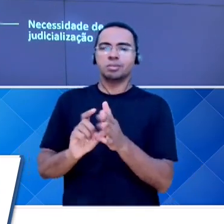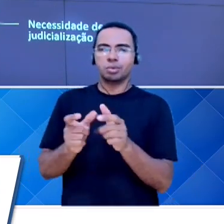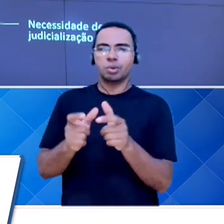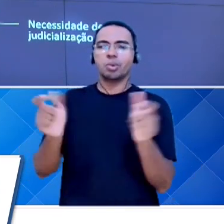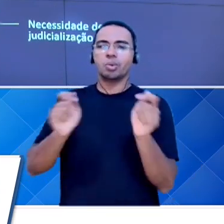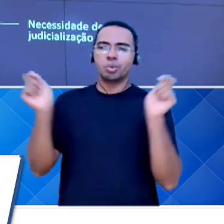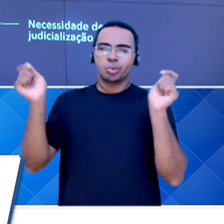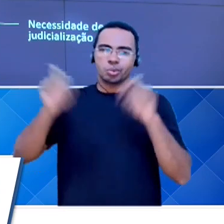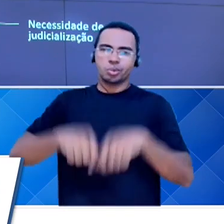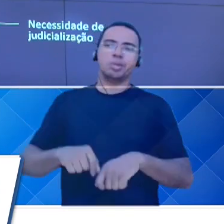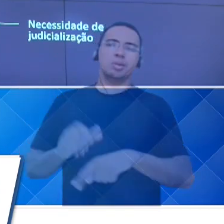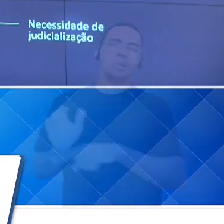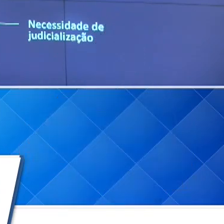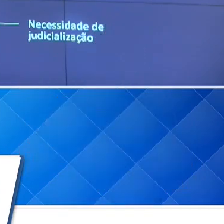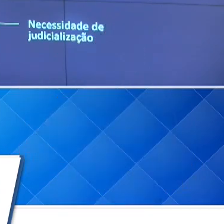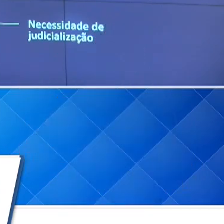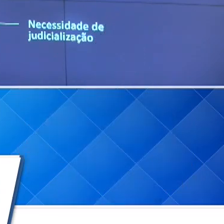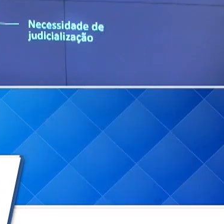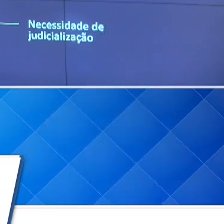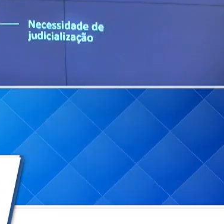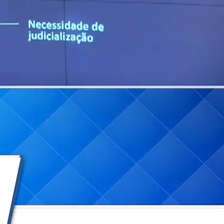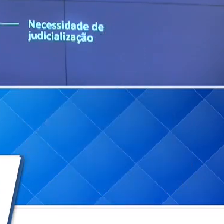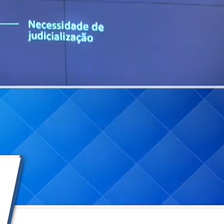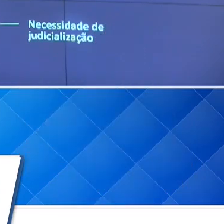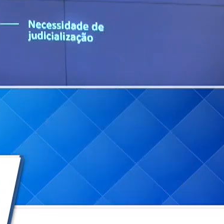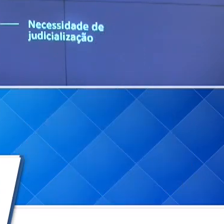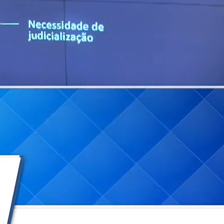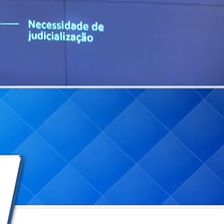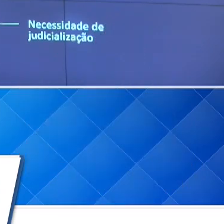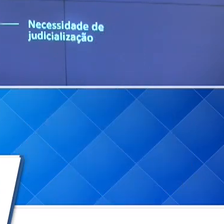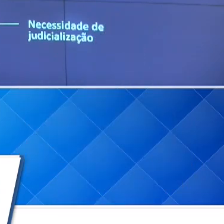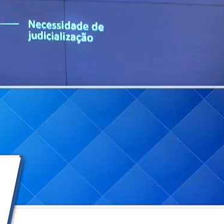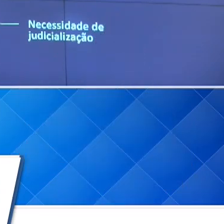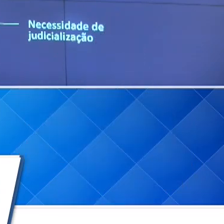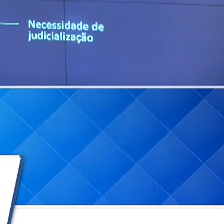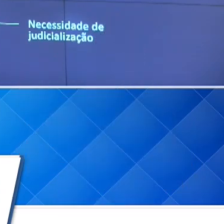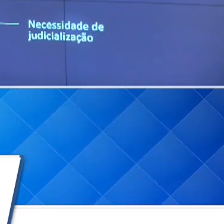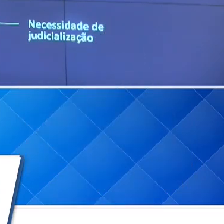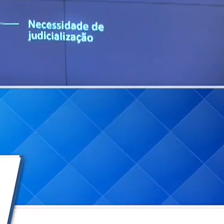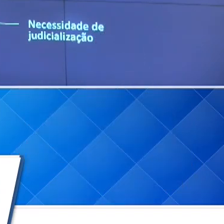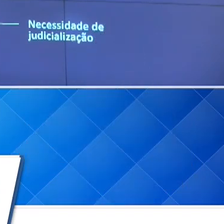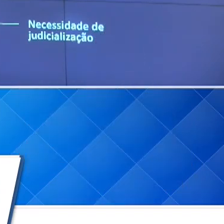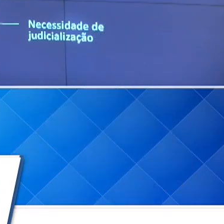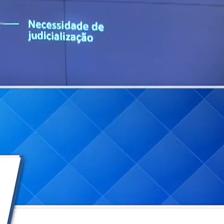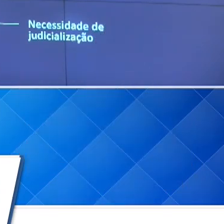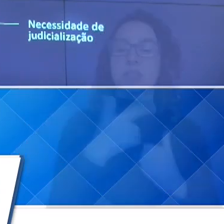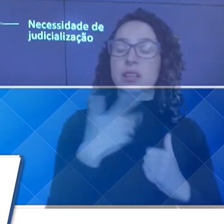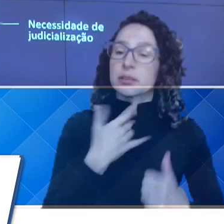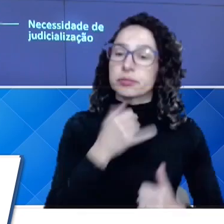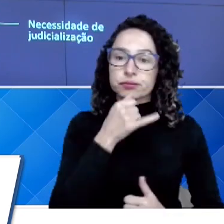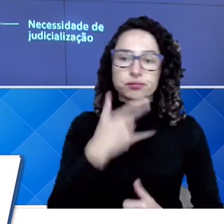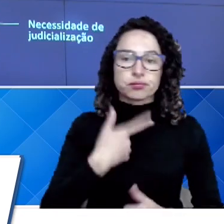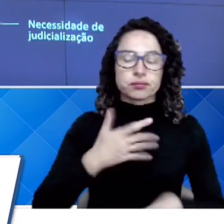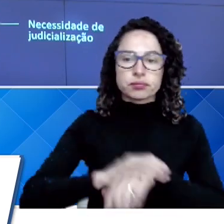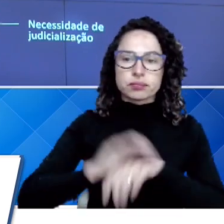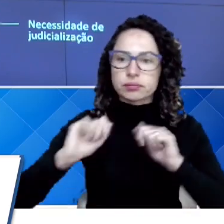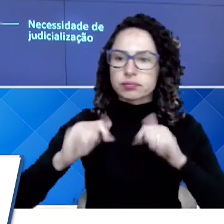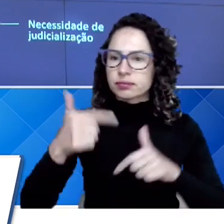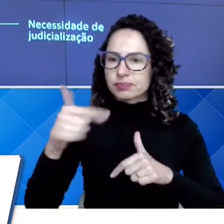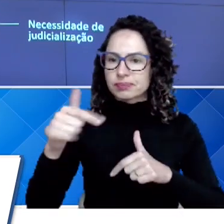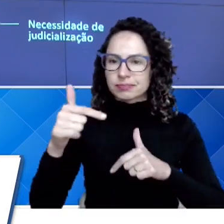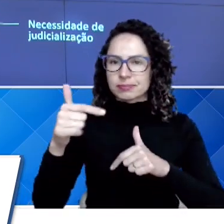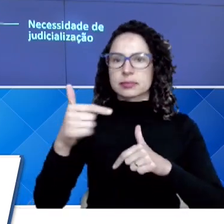de termos um jovem e um adulto desenvolvido. E, infelizmente, isso não tem acontecido na prática. Outro